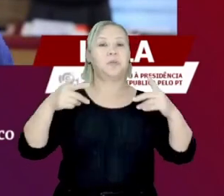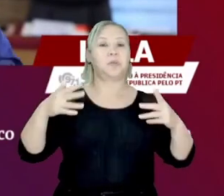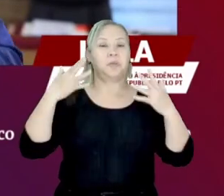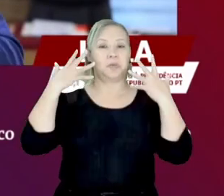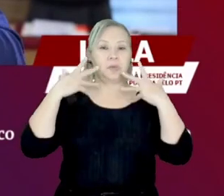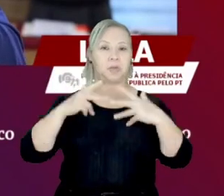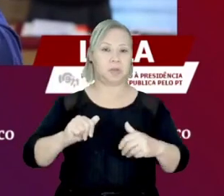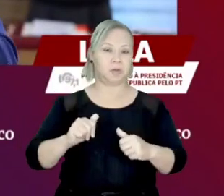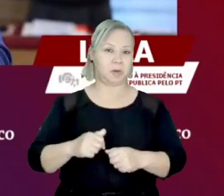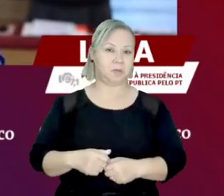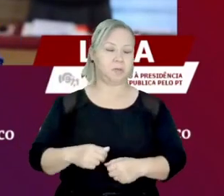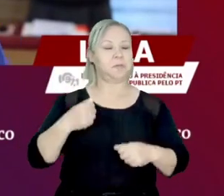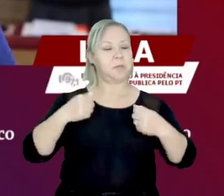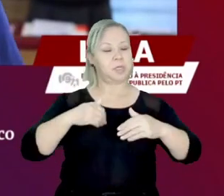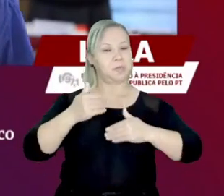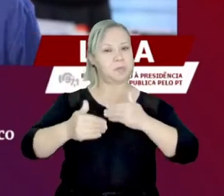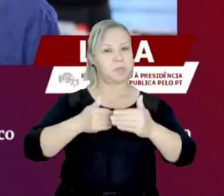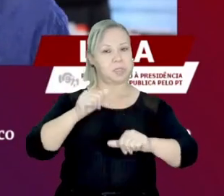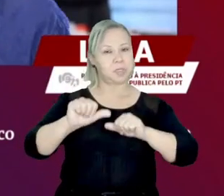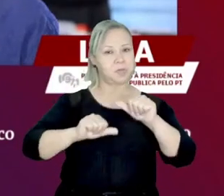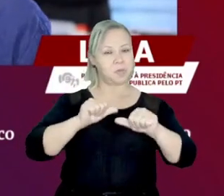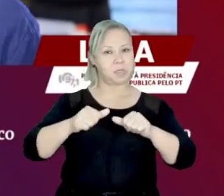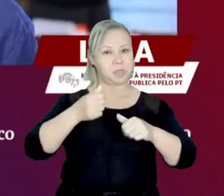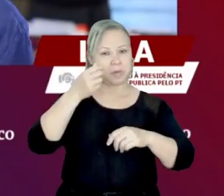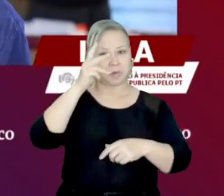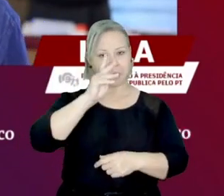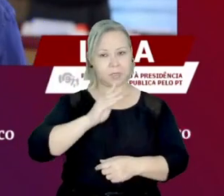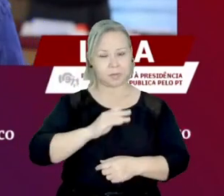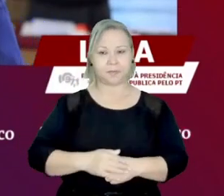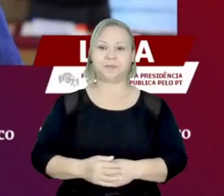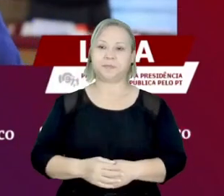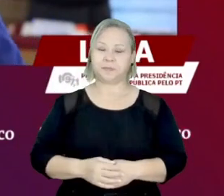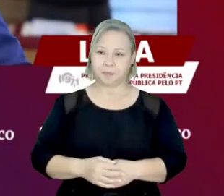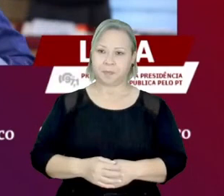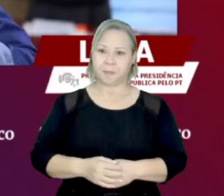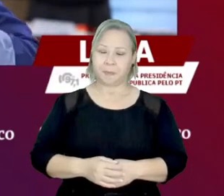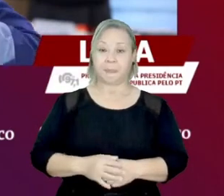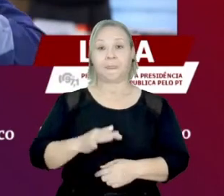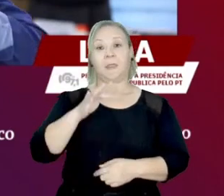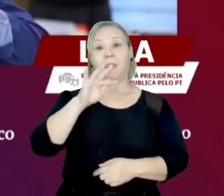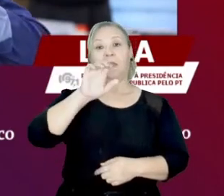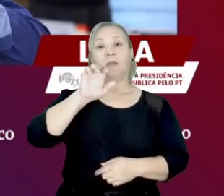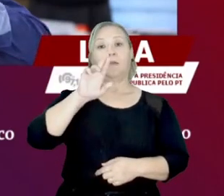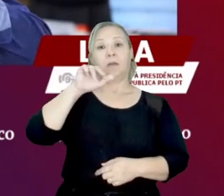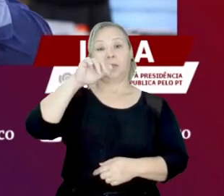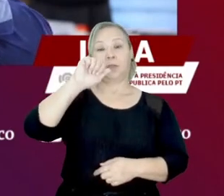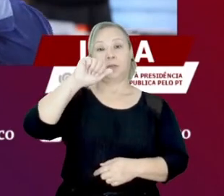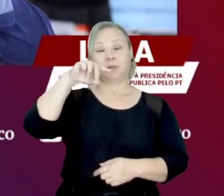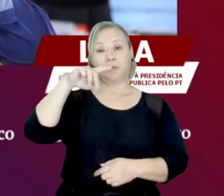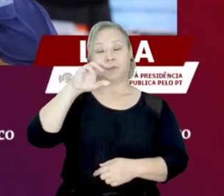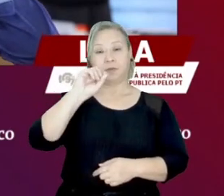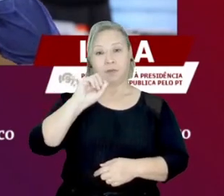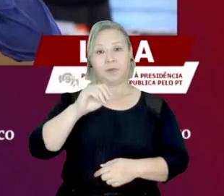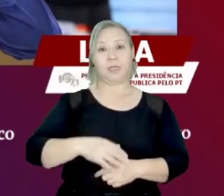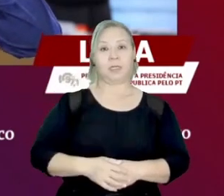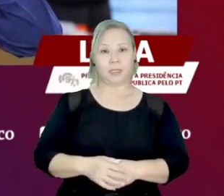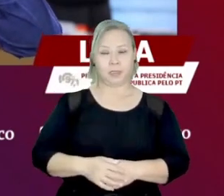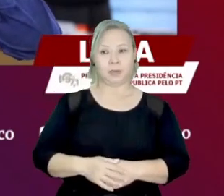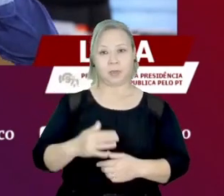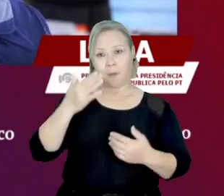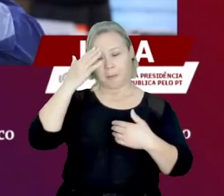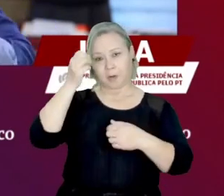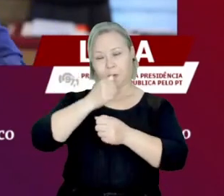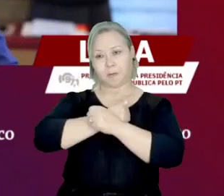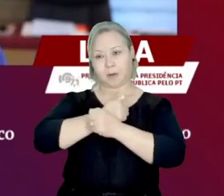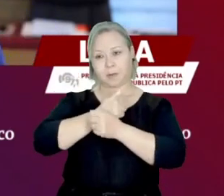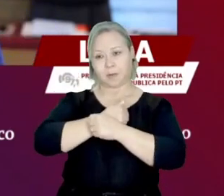abraço. Ah, deu um abraço nele. Ok. Ô Lula, falando um pouquinho sobre o assunto político, né? O PT sofreu um